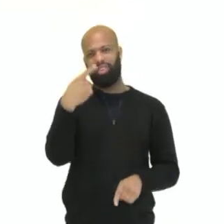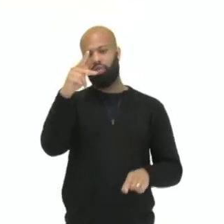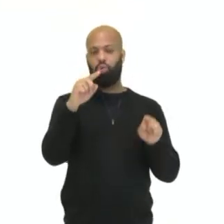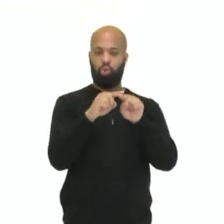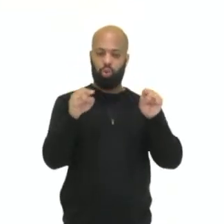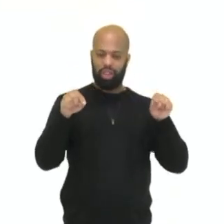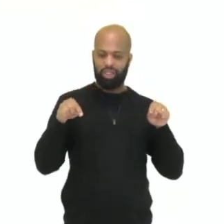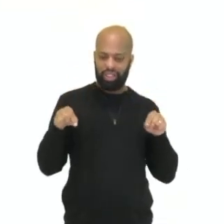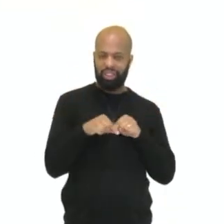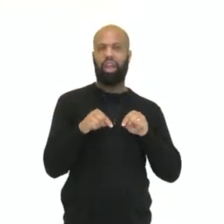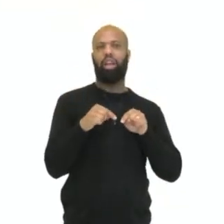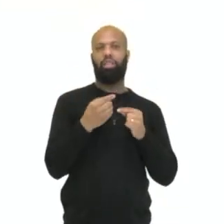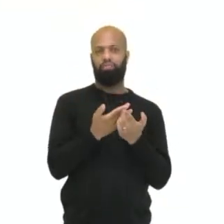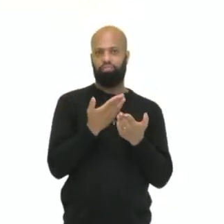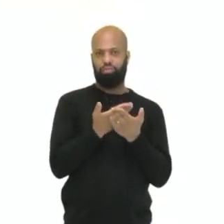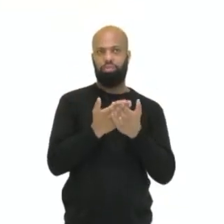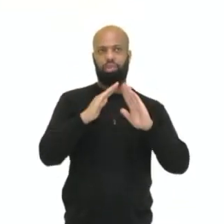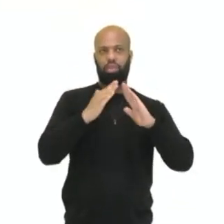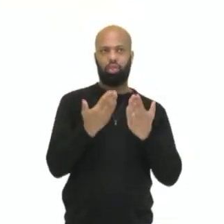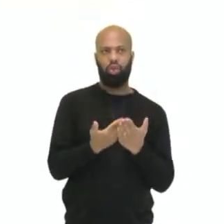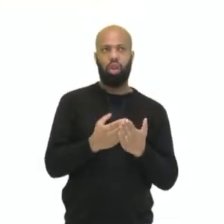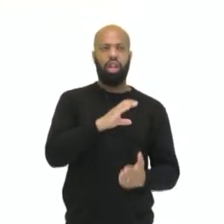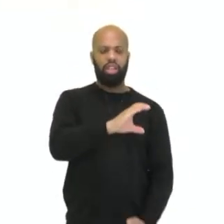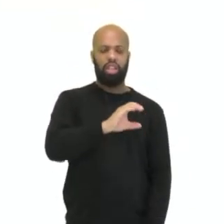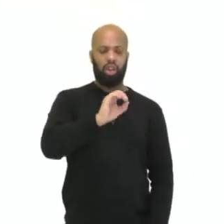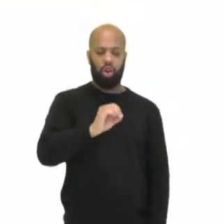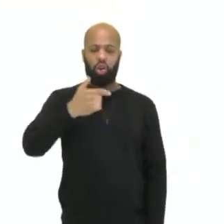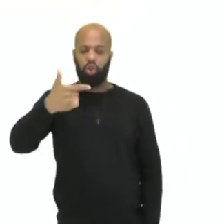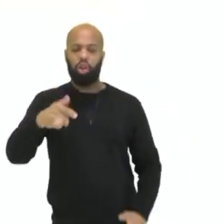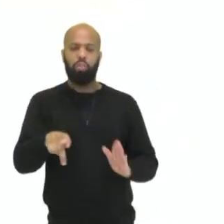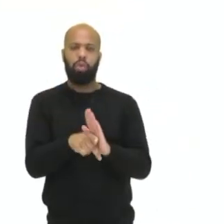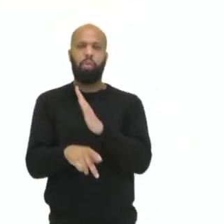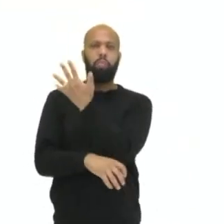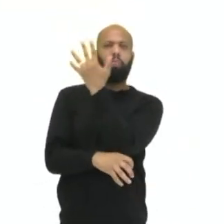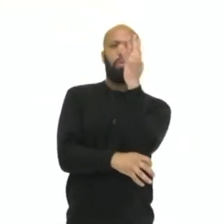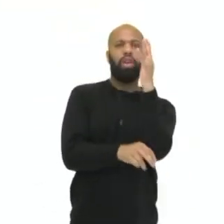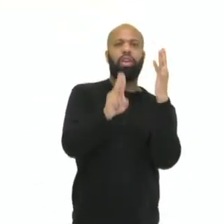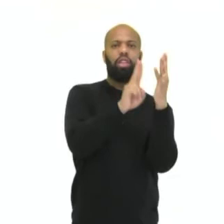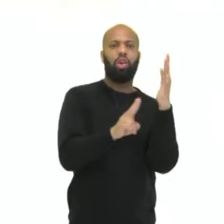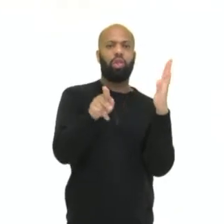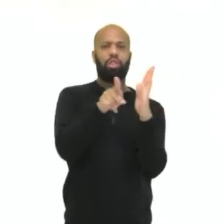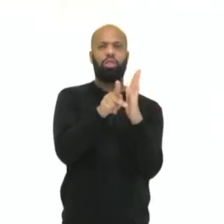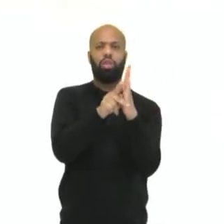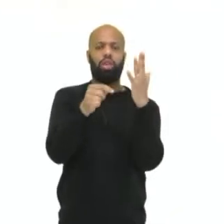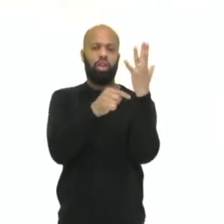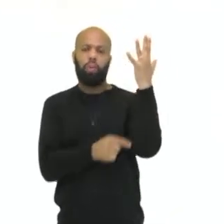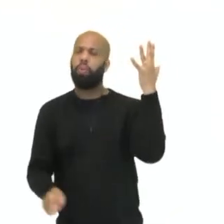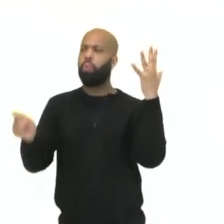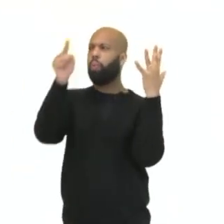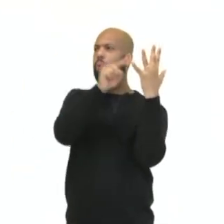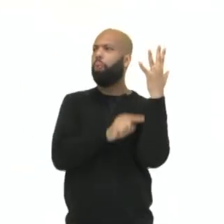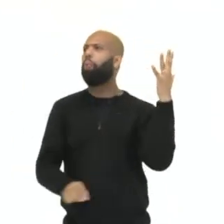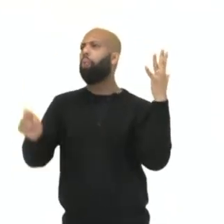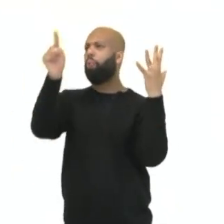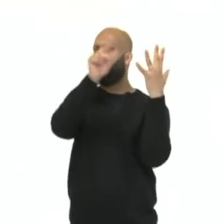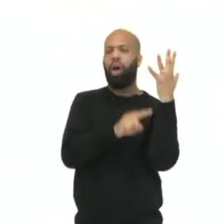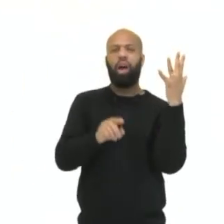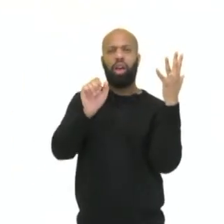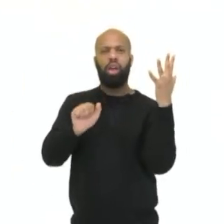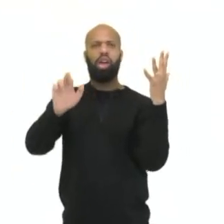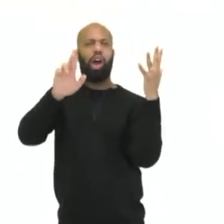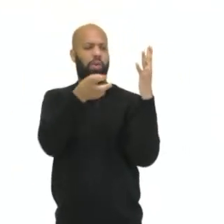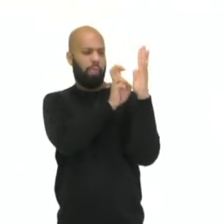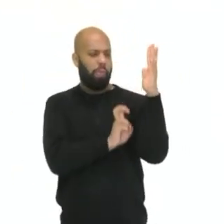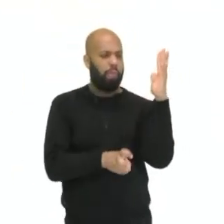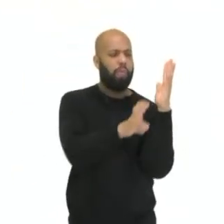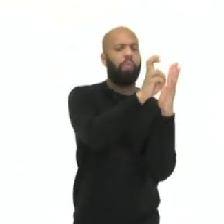gente? De onde vem o gás carbônico que as plantas usam no processo da fotossíntese? De onde que ele vem? Tá? Ela precisa disso? Ele vem de